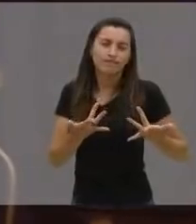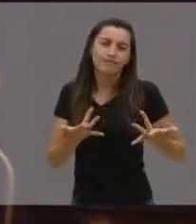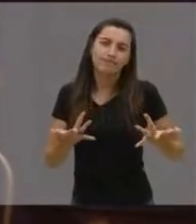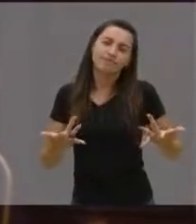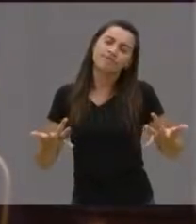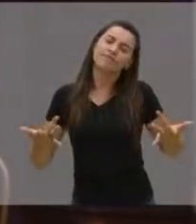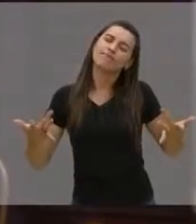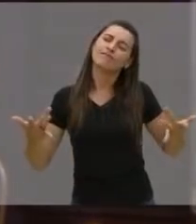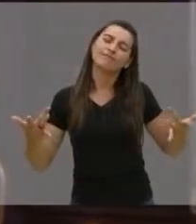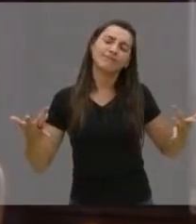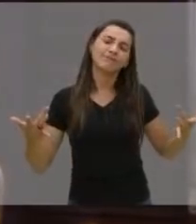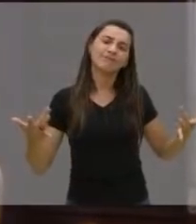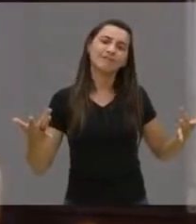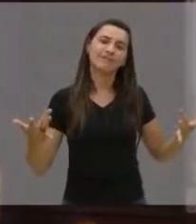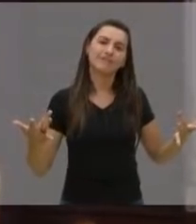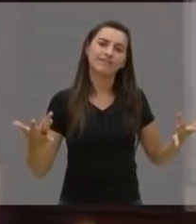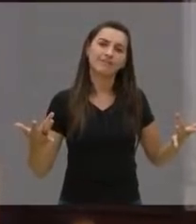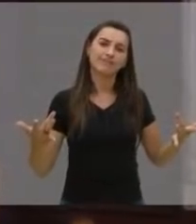piedosa,